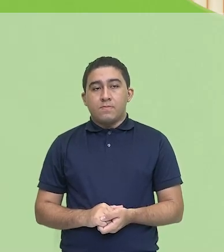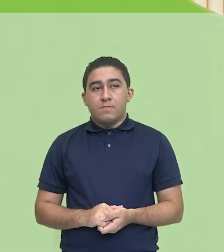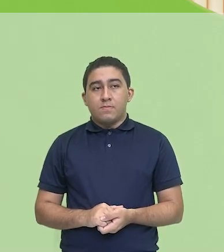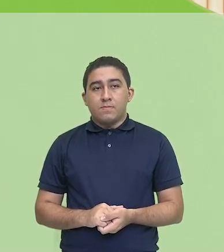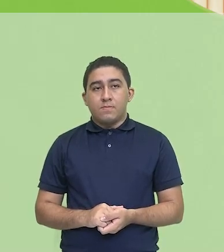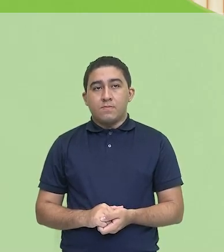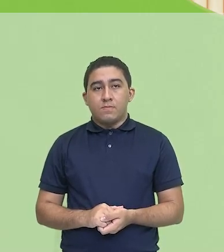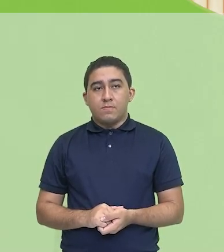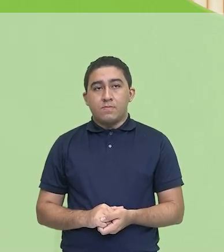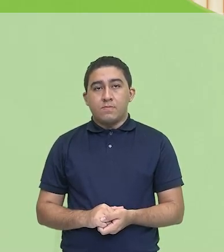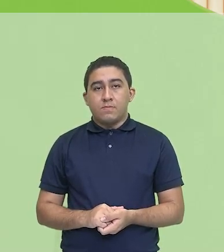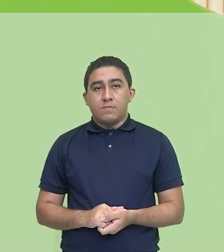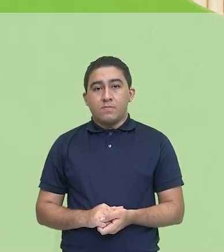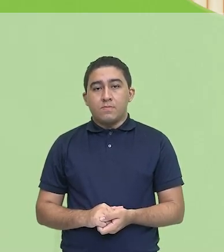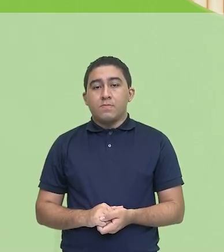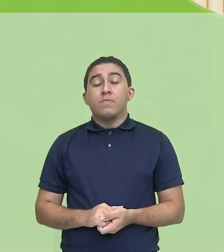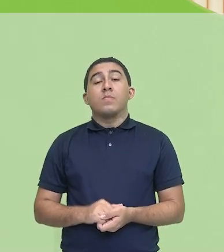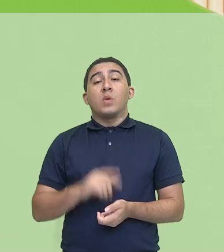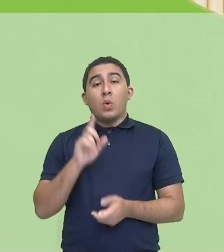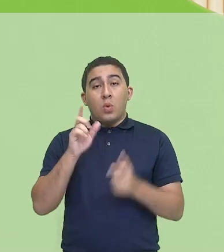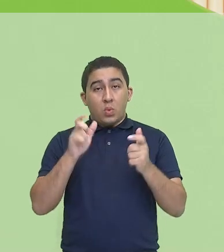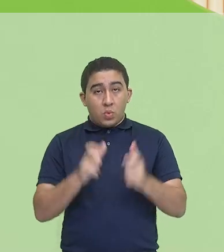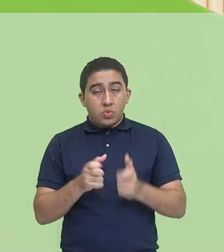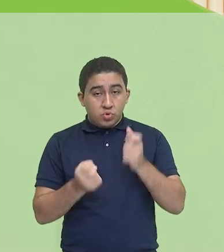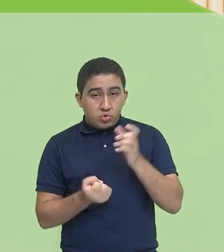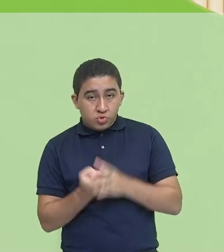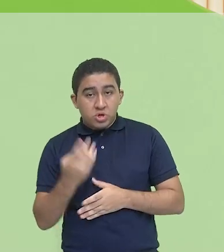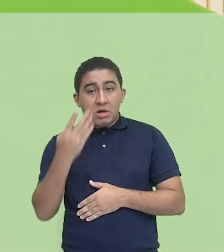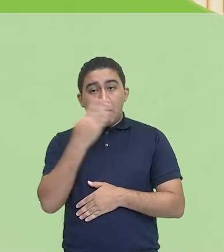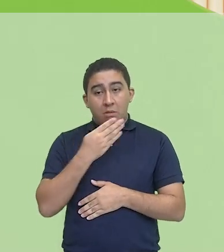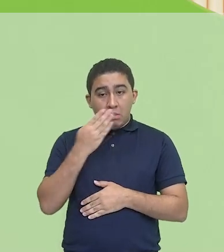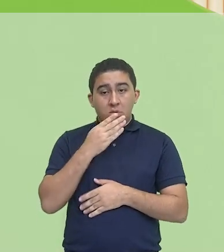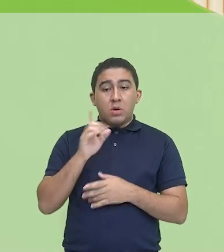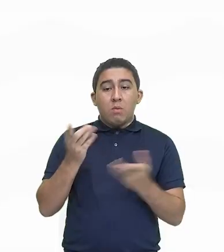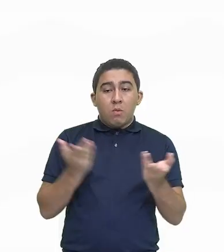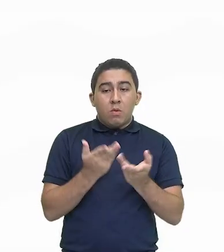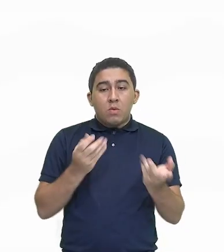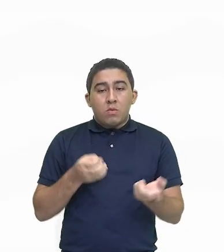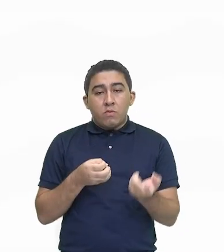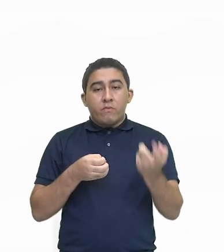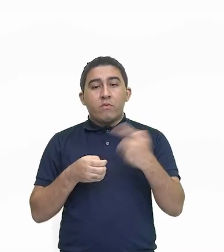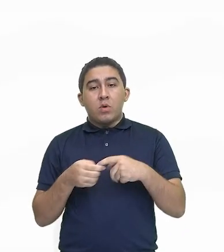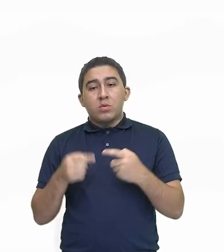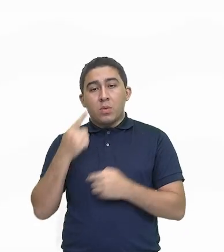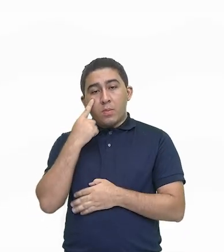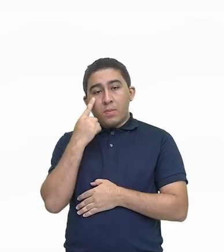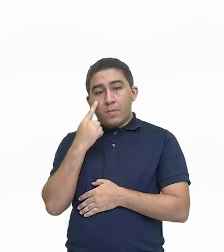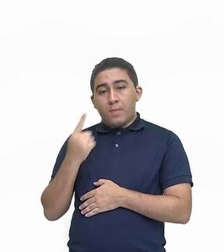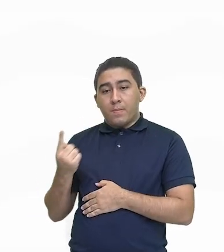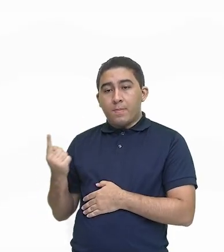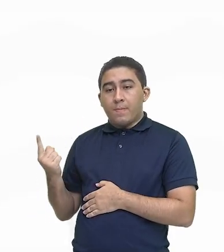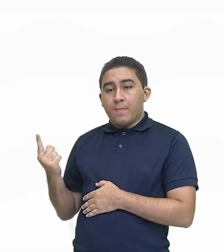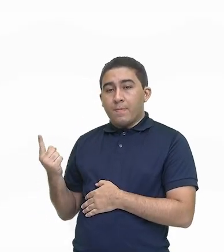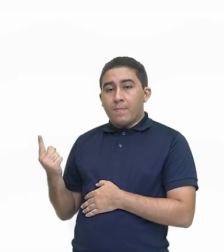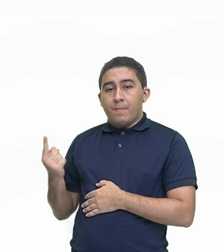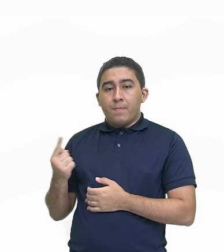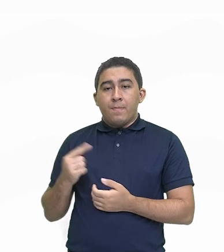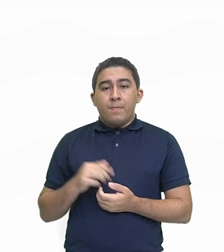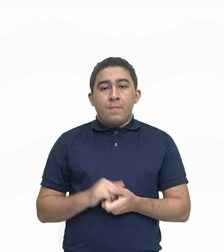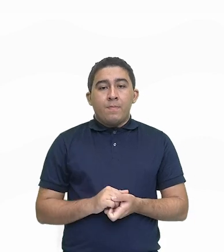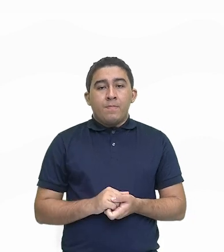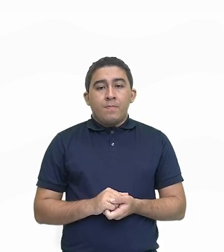onde vai ser formado a glicose. Aí voltamos lá para nossa esquema didático, para a